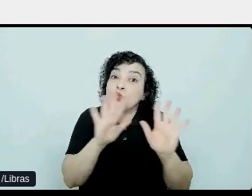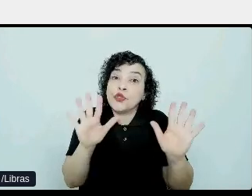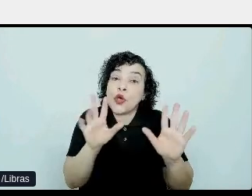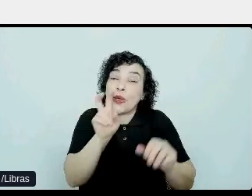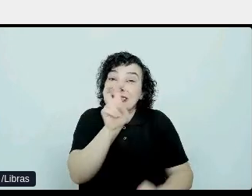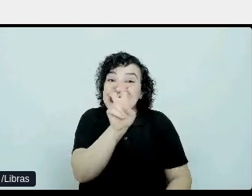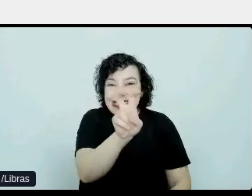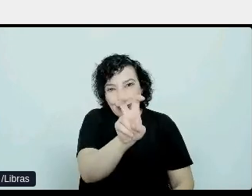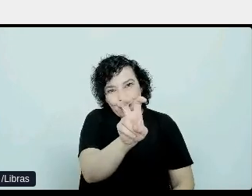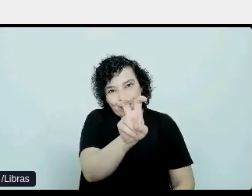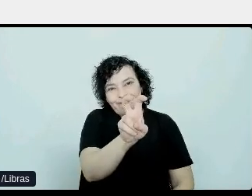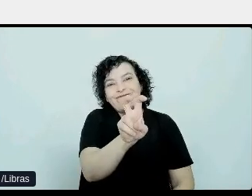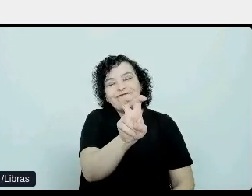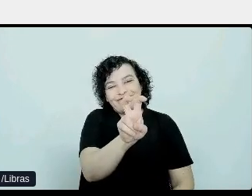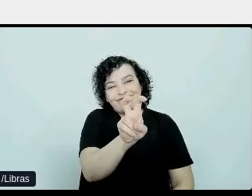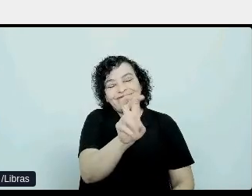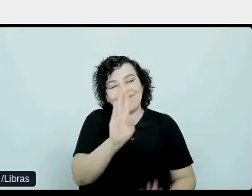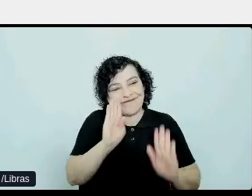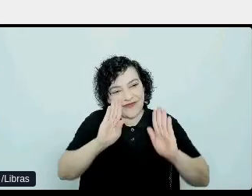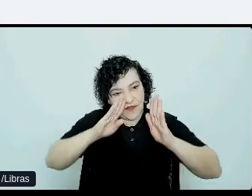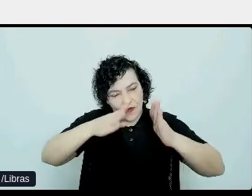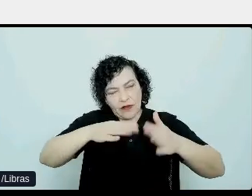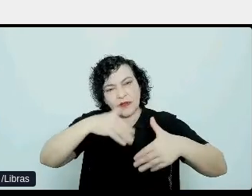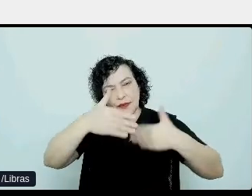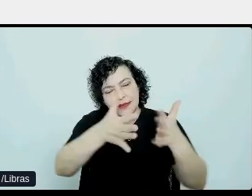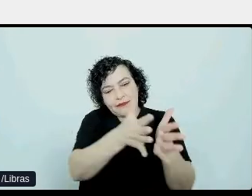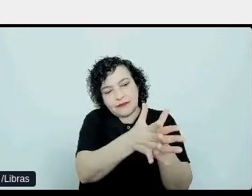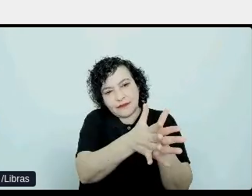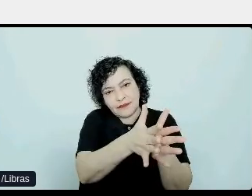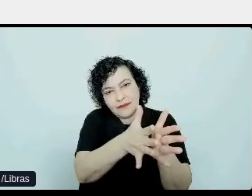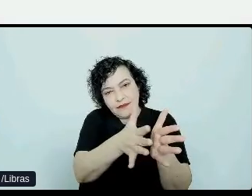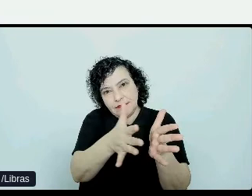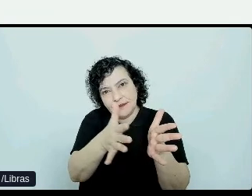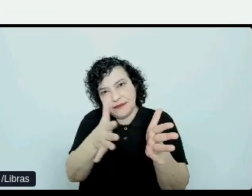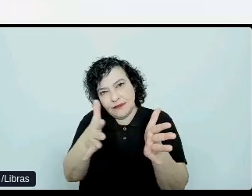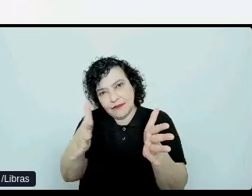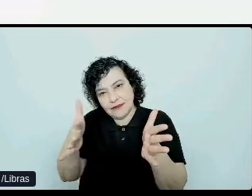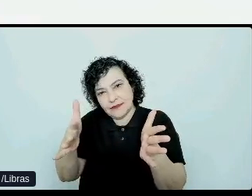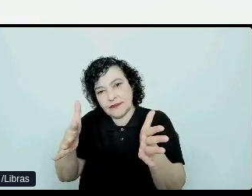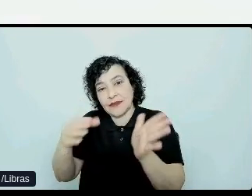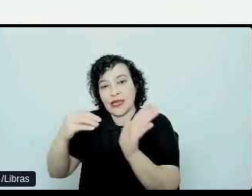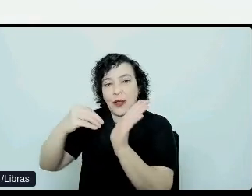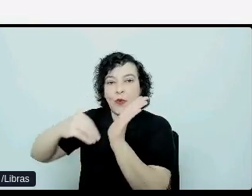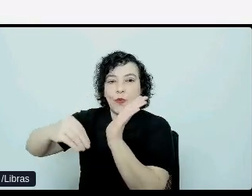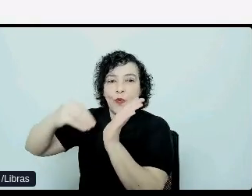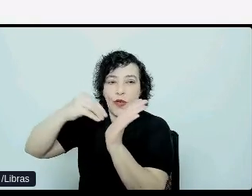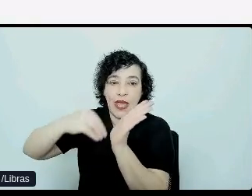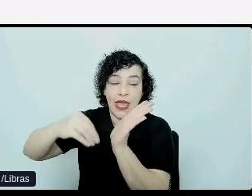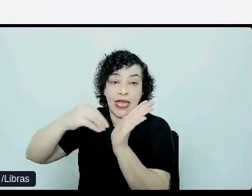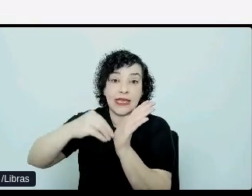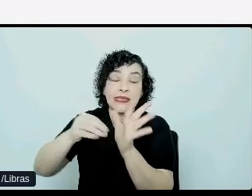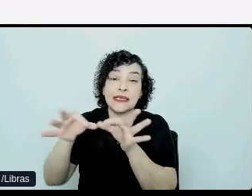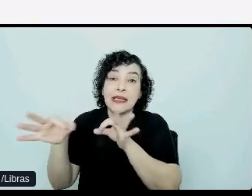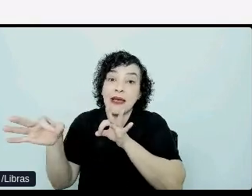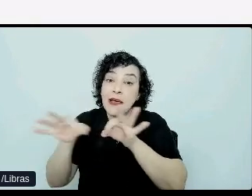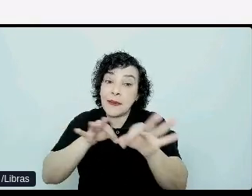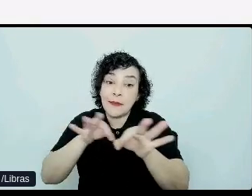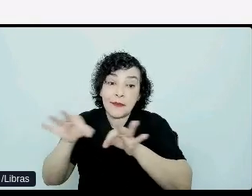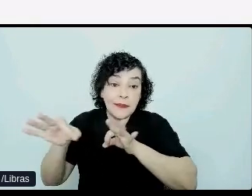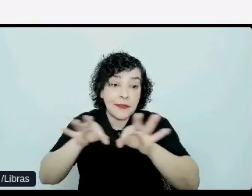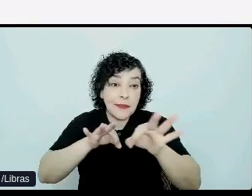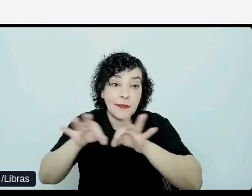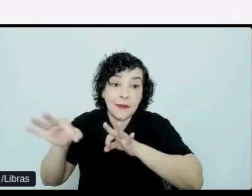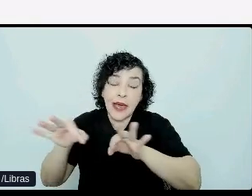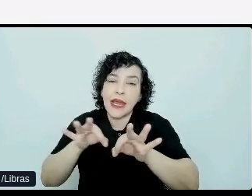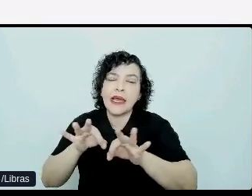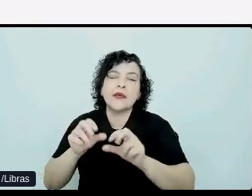itens. Né? E aí depois a gente segue aqui, né, vai para a parte de UX. E o UX, quando está construindo a solução lá, ele